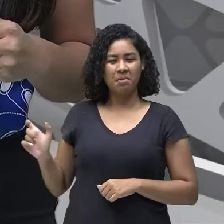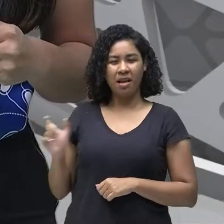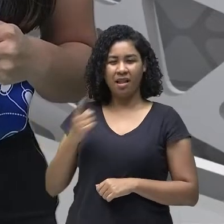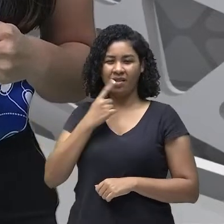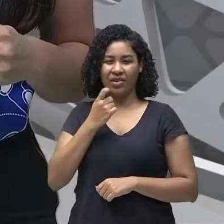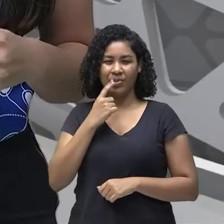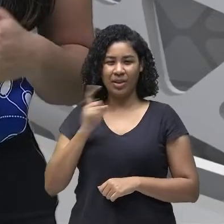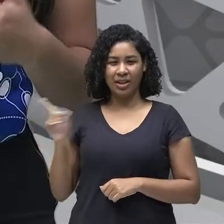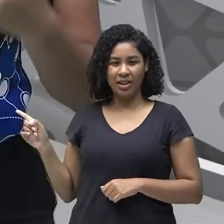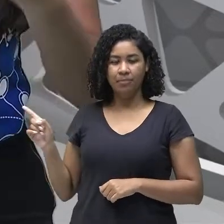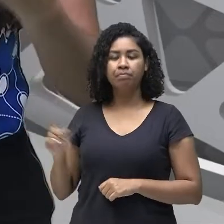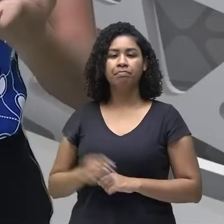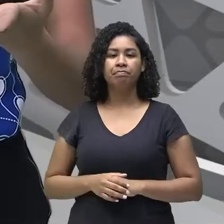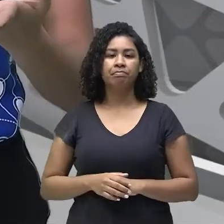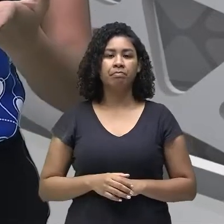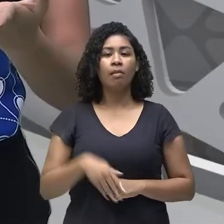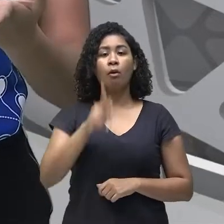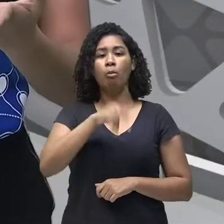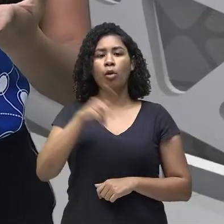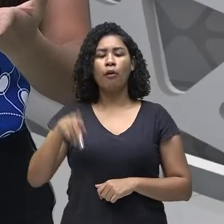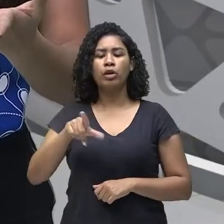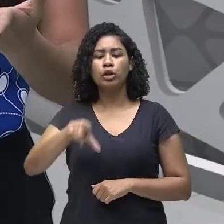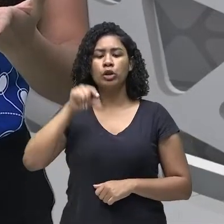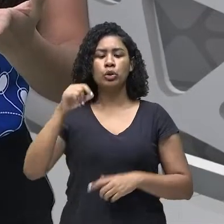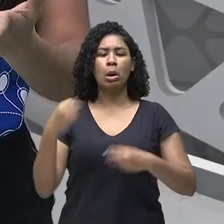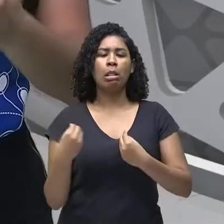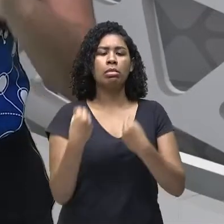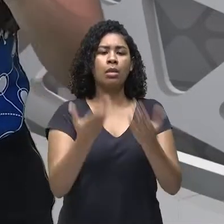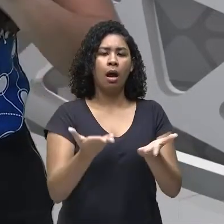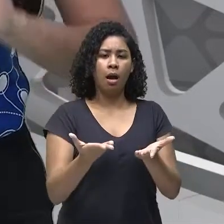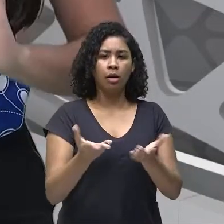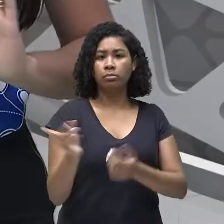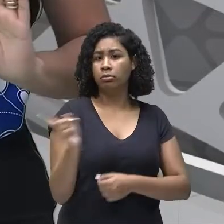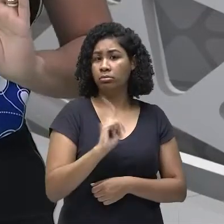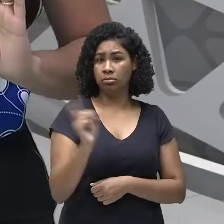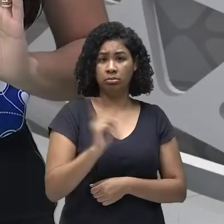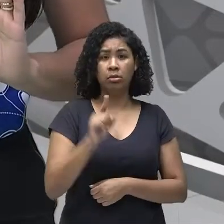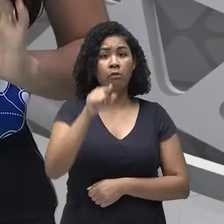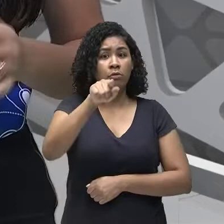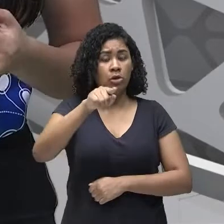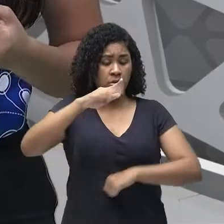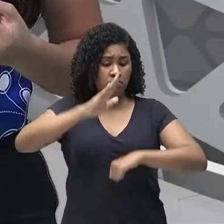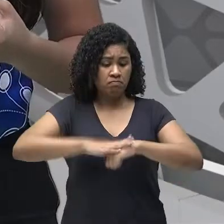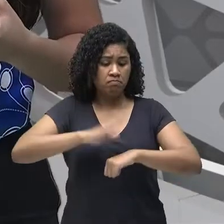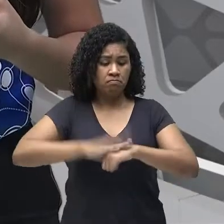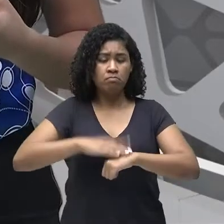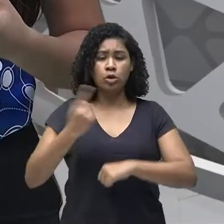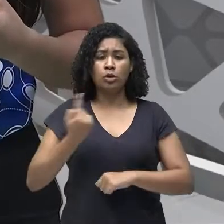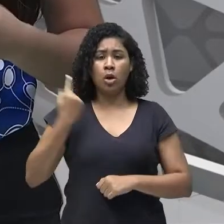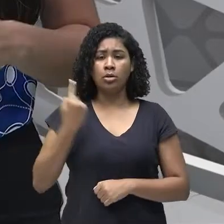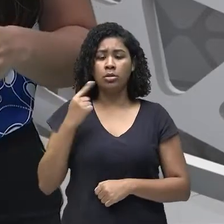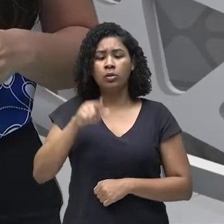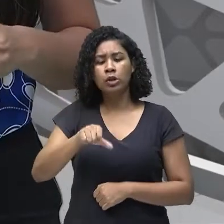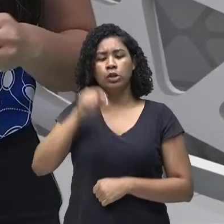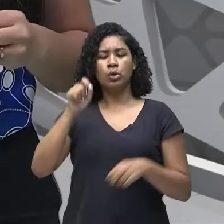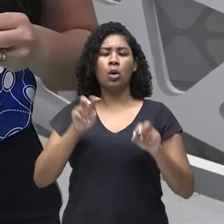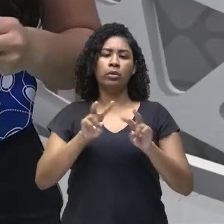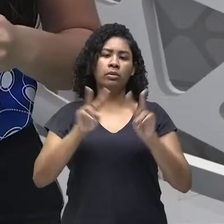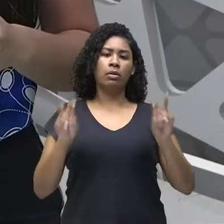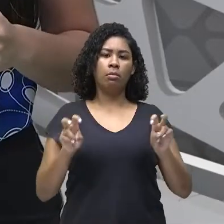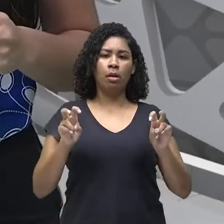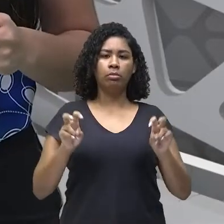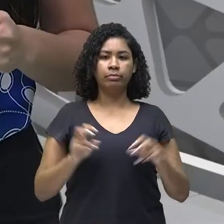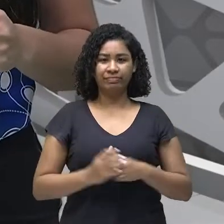não é uma leitura que o professor escolhe para você. É você que escolhe o assunto. Você